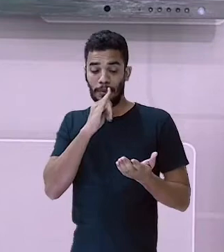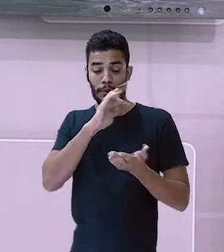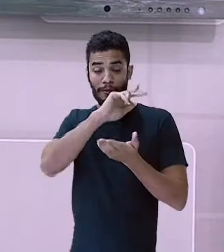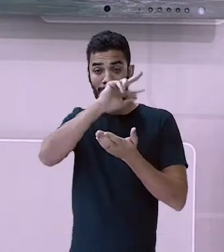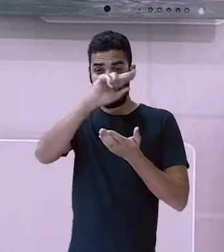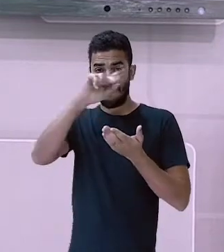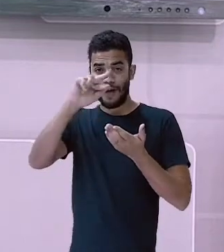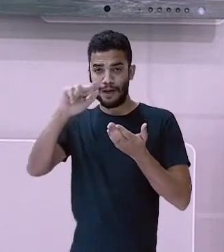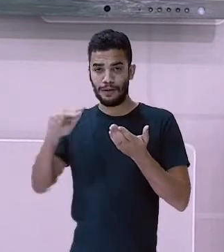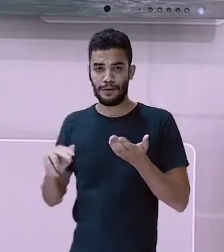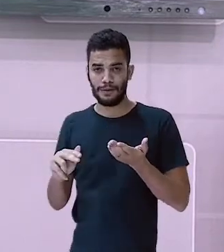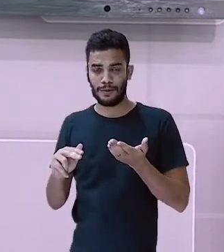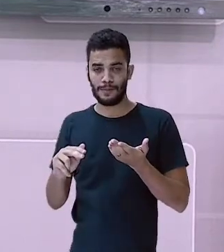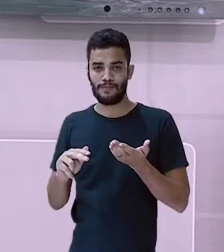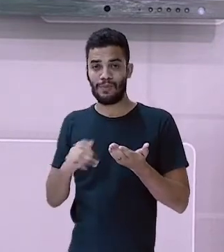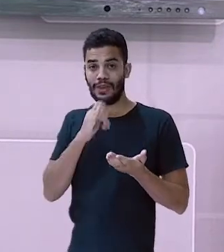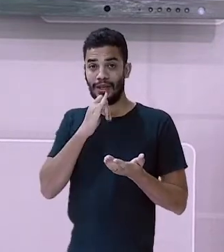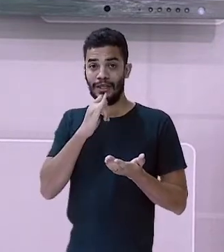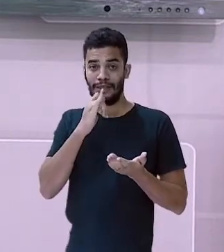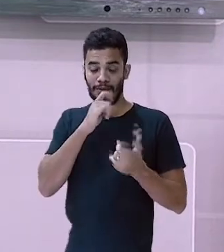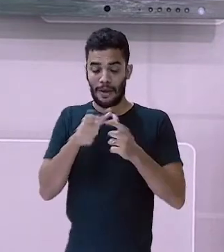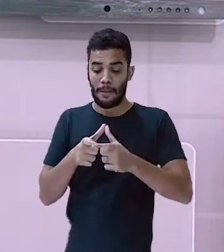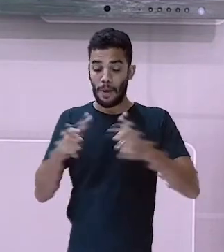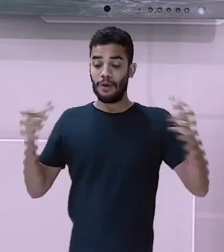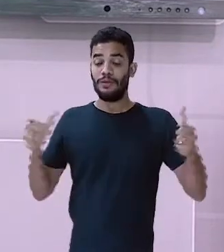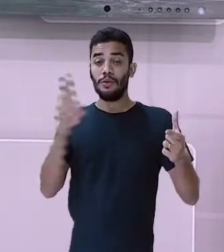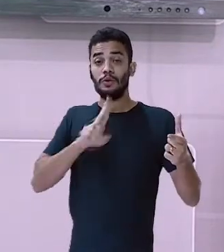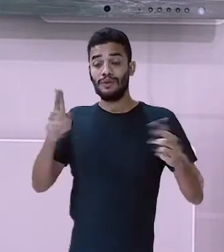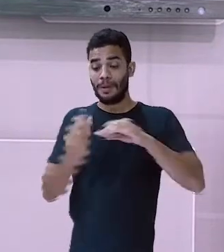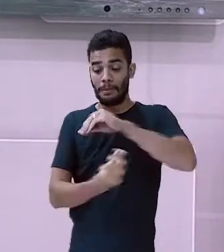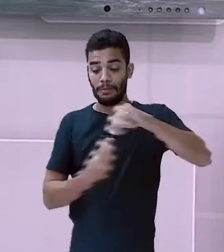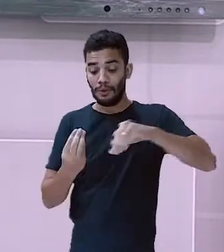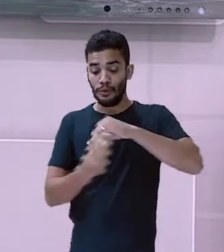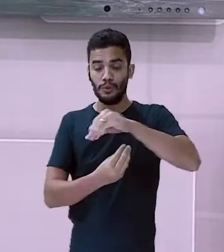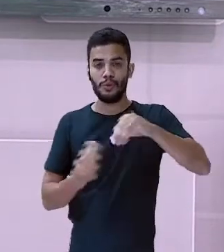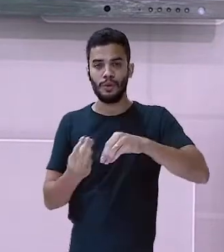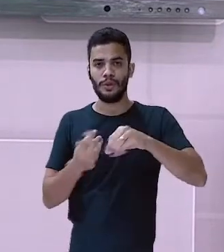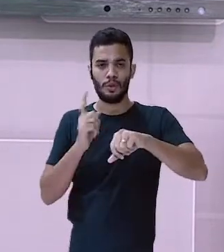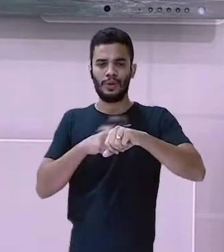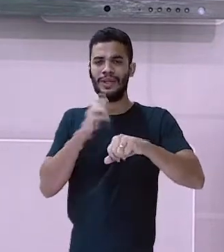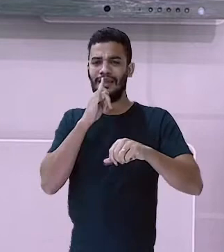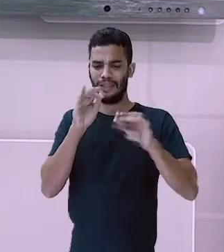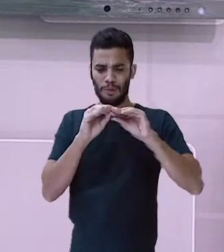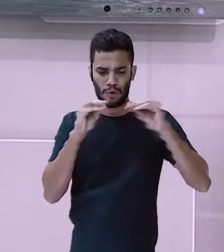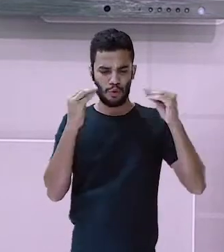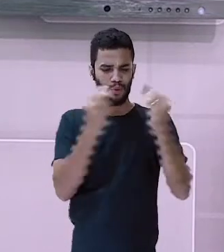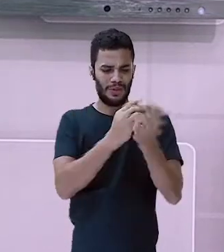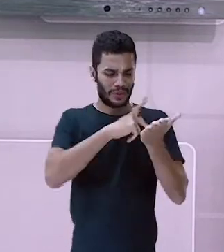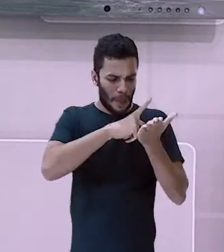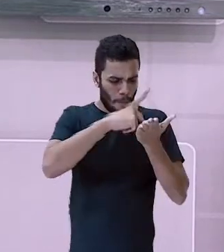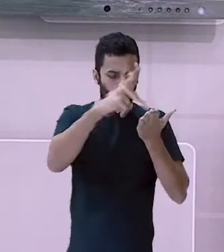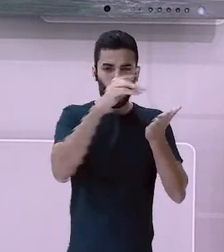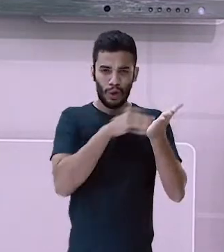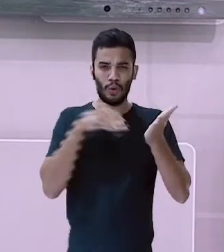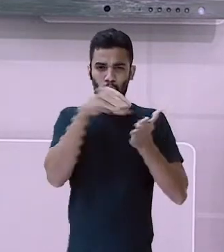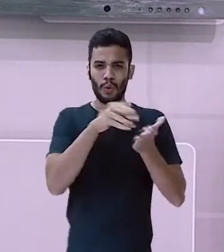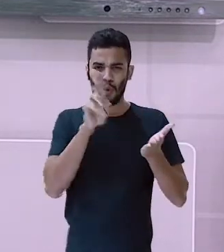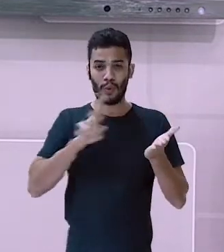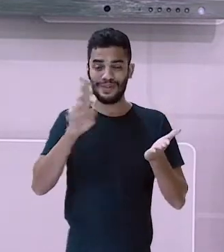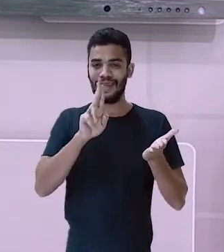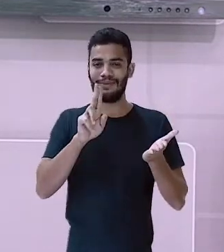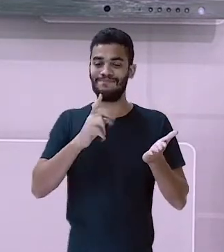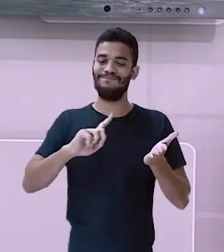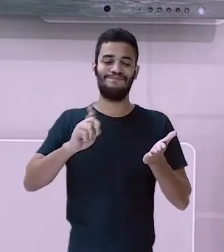do que substâncias puras. Isto mesmo. Na nossa casa está assim,